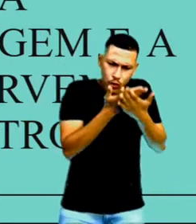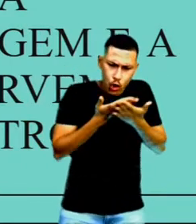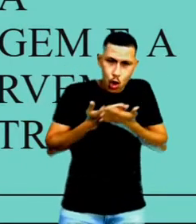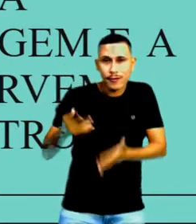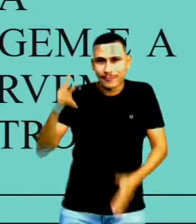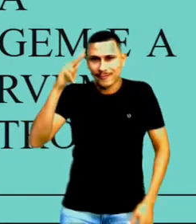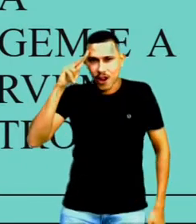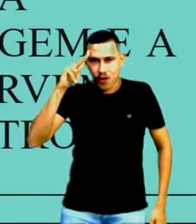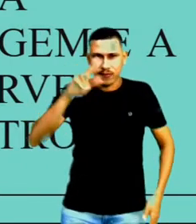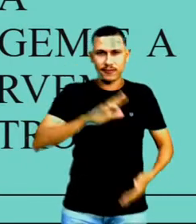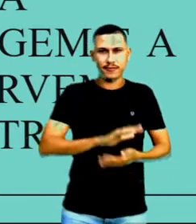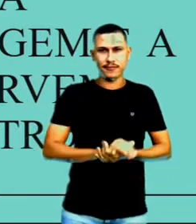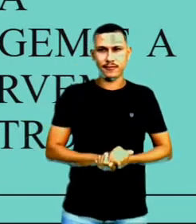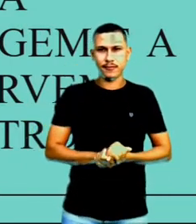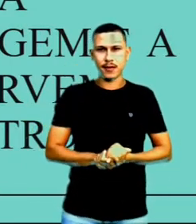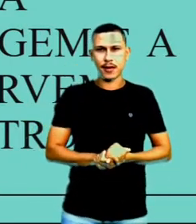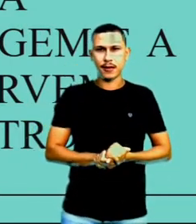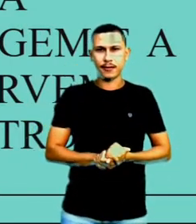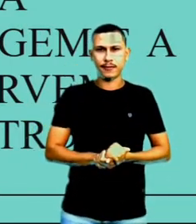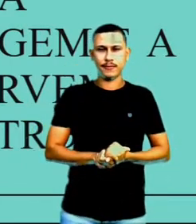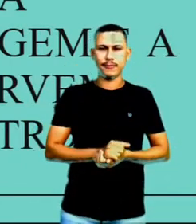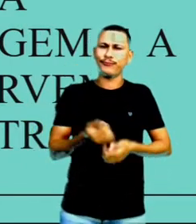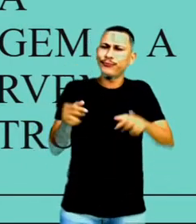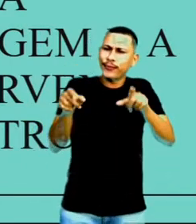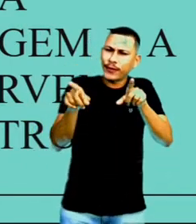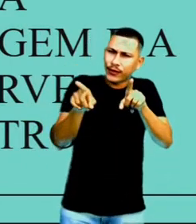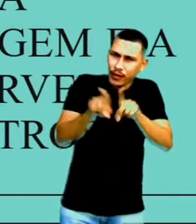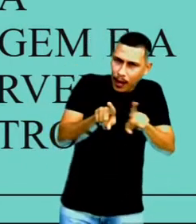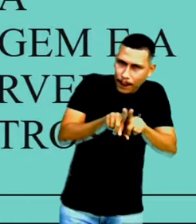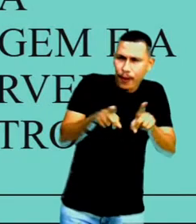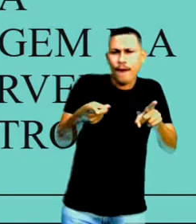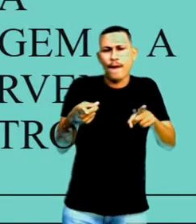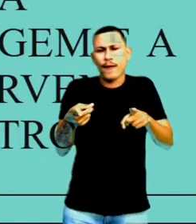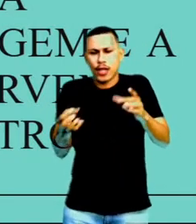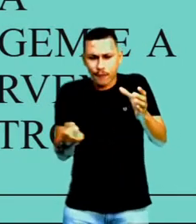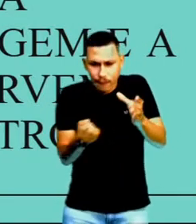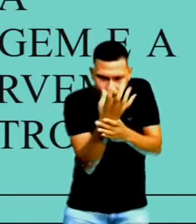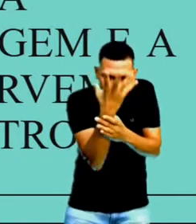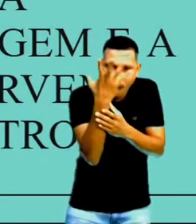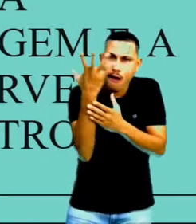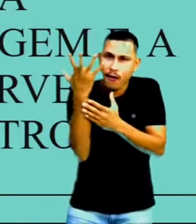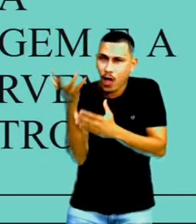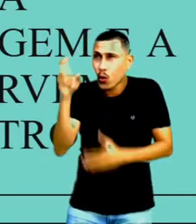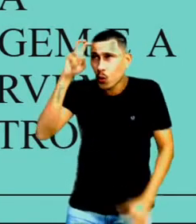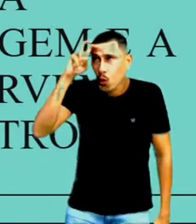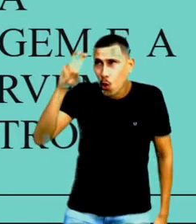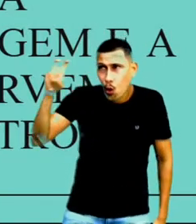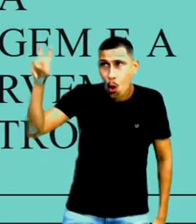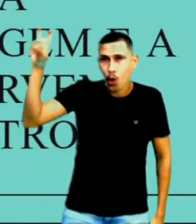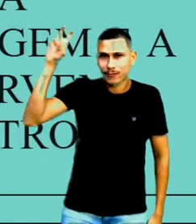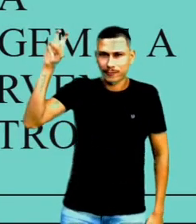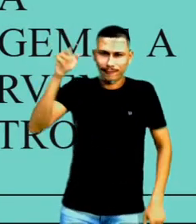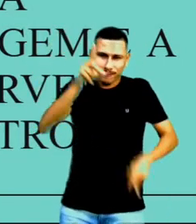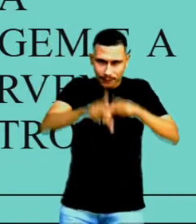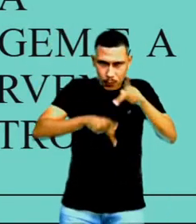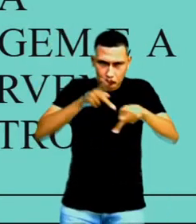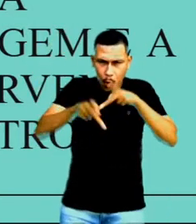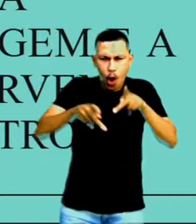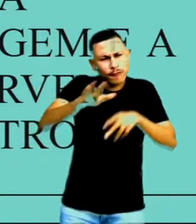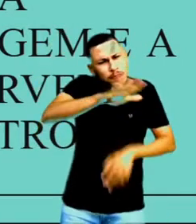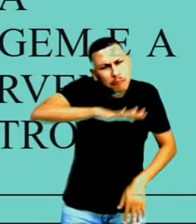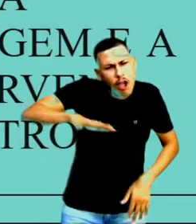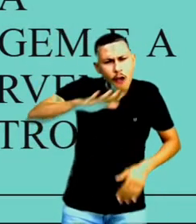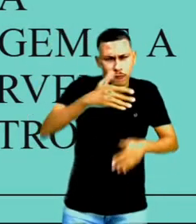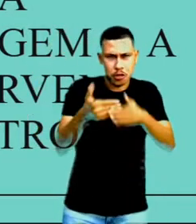a história, como também a origem e a cultura de um povo, e